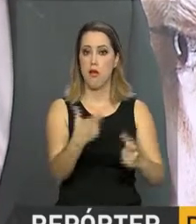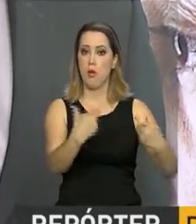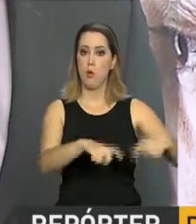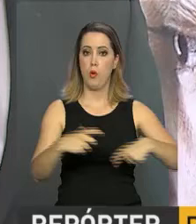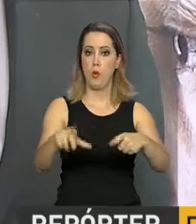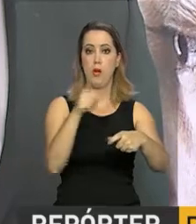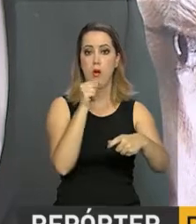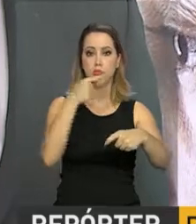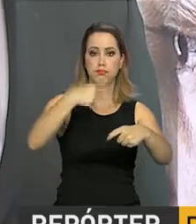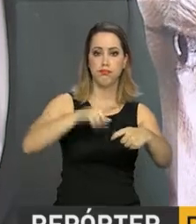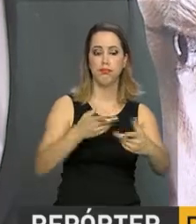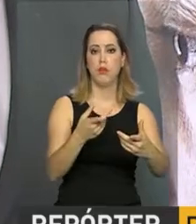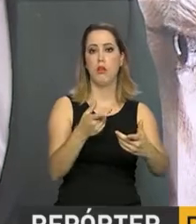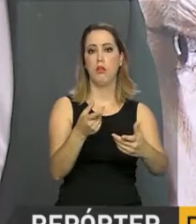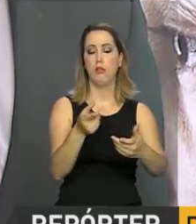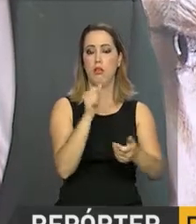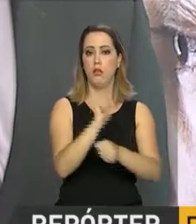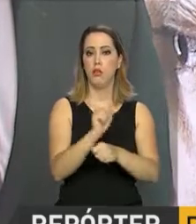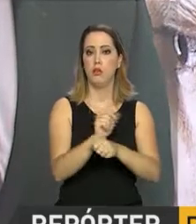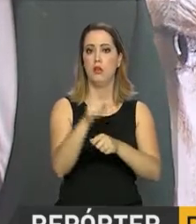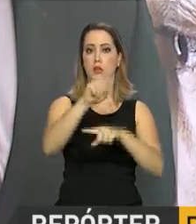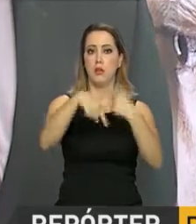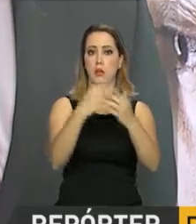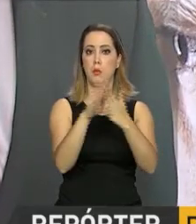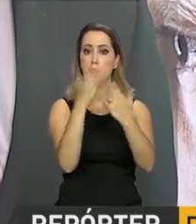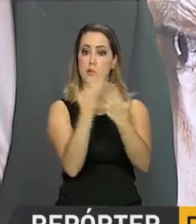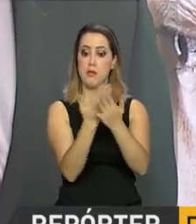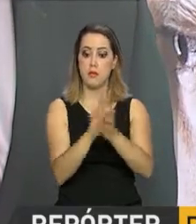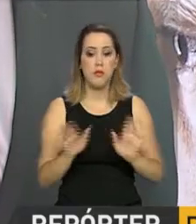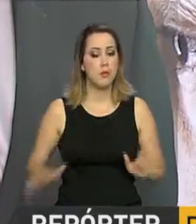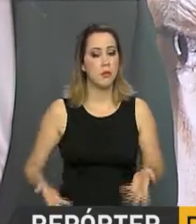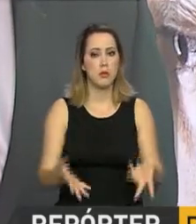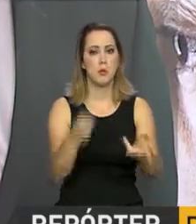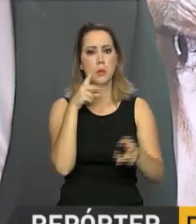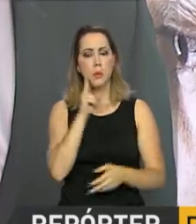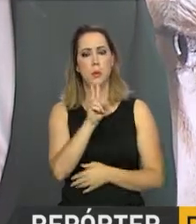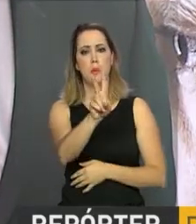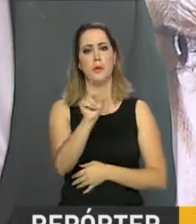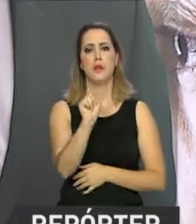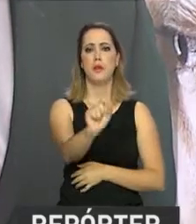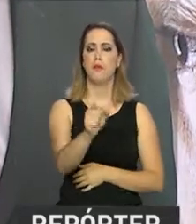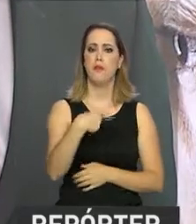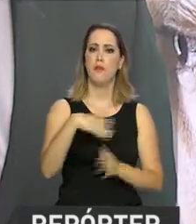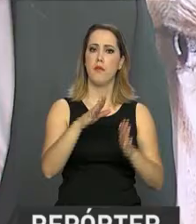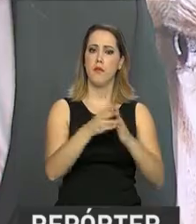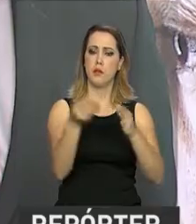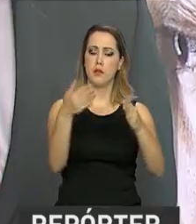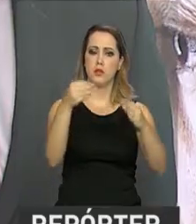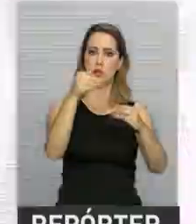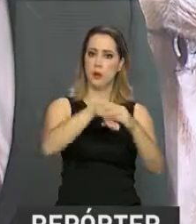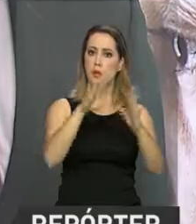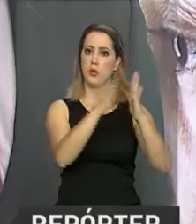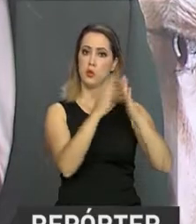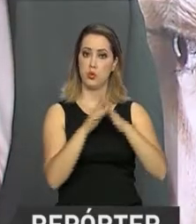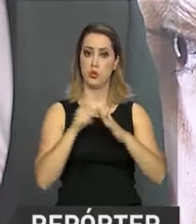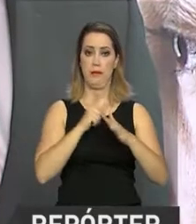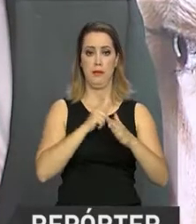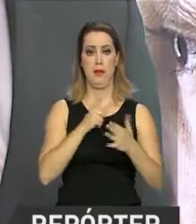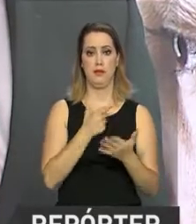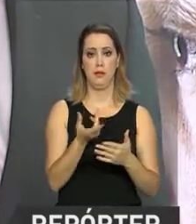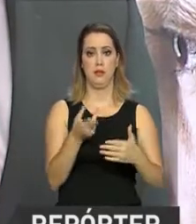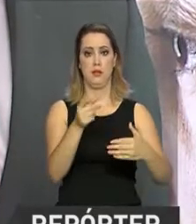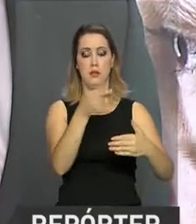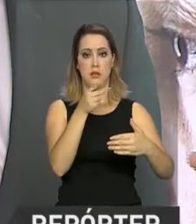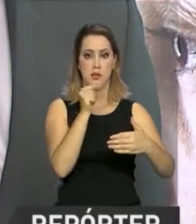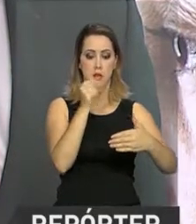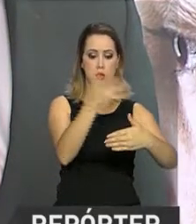de cada aula, motivem os alunos a fazer a vistoria em casa, toda a última aula da sexta-feira. Vamos entregar